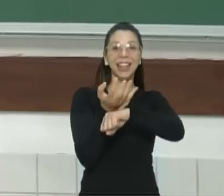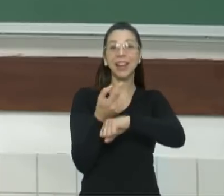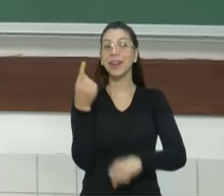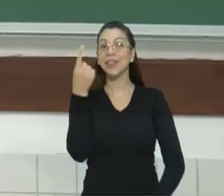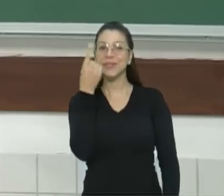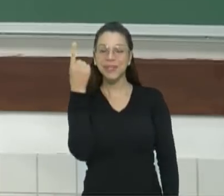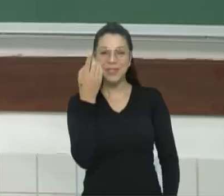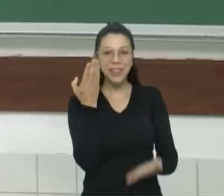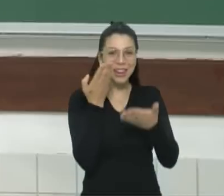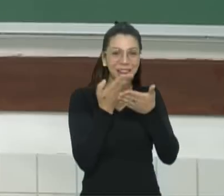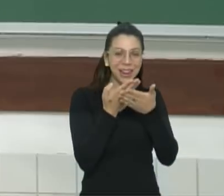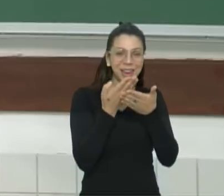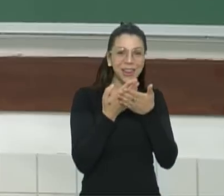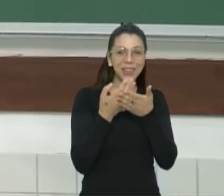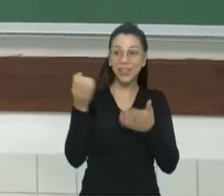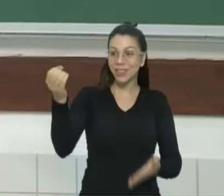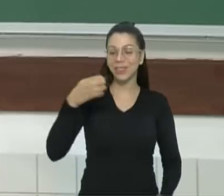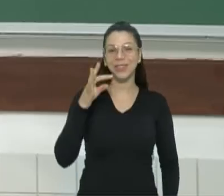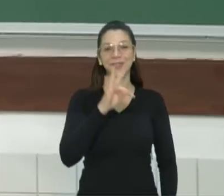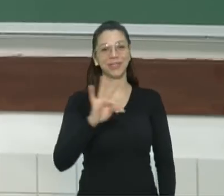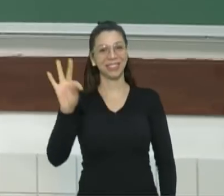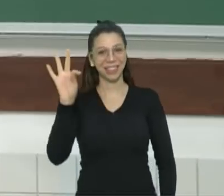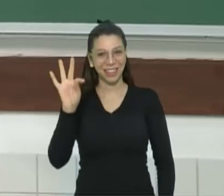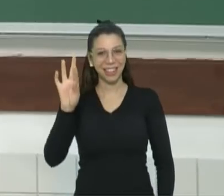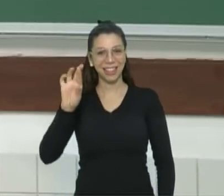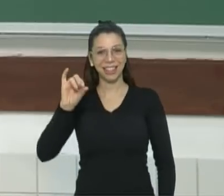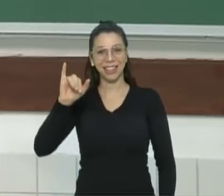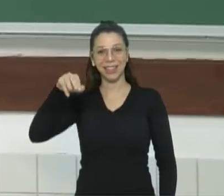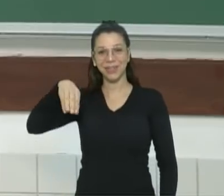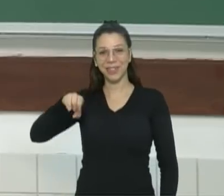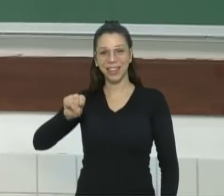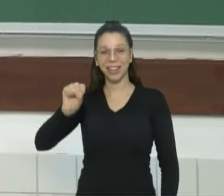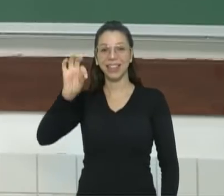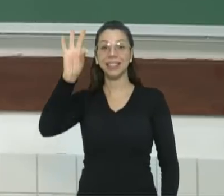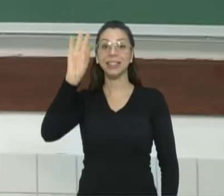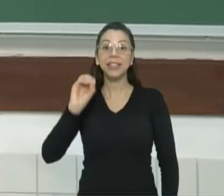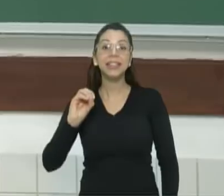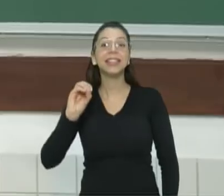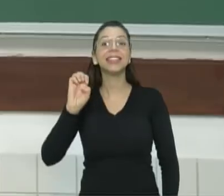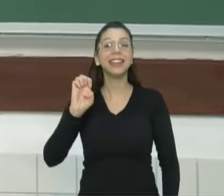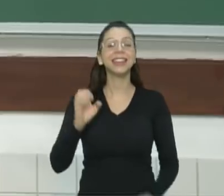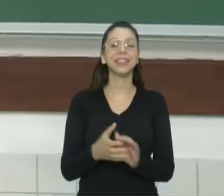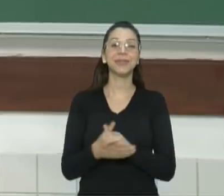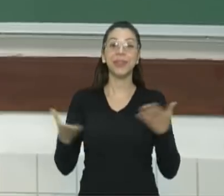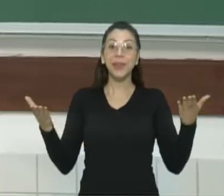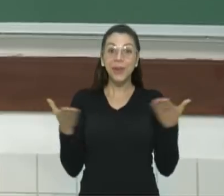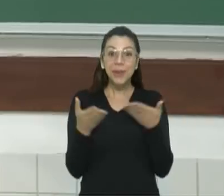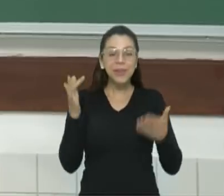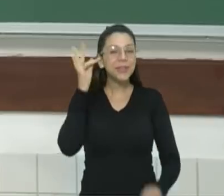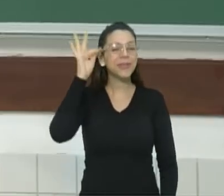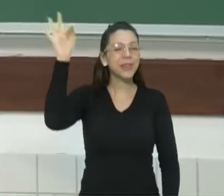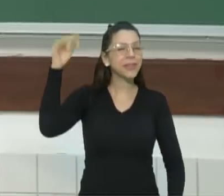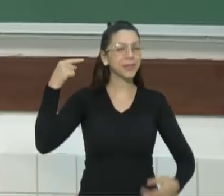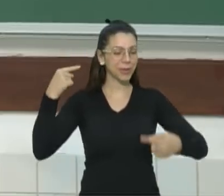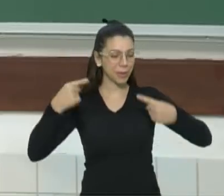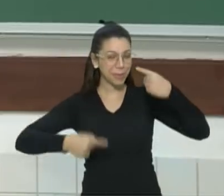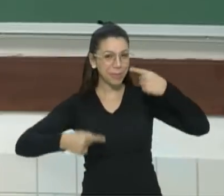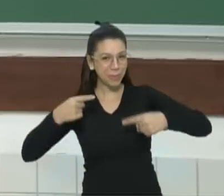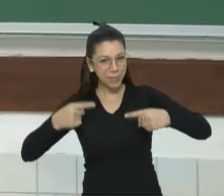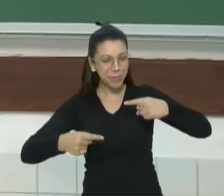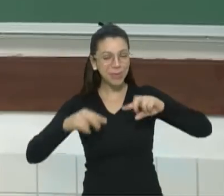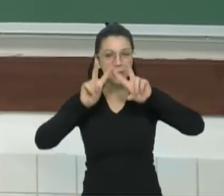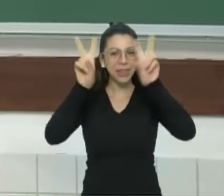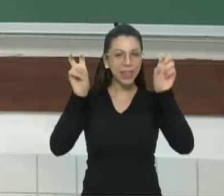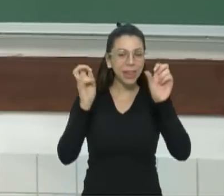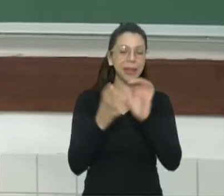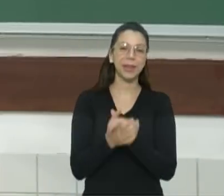trimestre. Hoje nós vamos então falar um pouquinho sobre filosofia política. Eu sei que talvez aí já ficou assim,